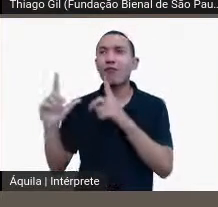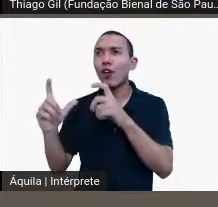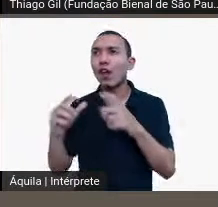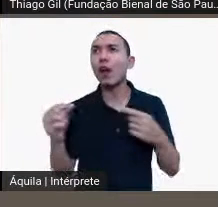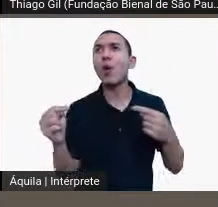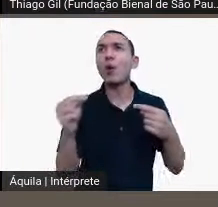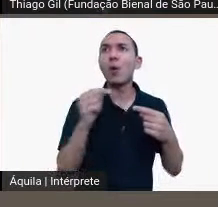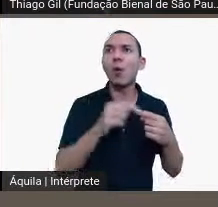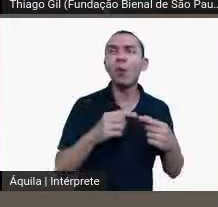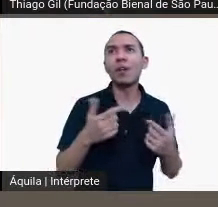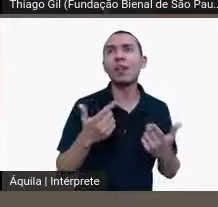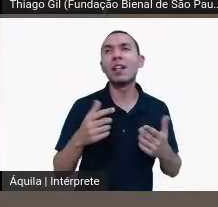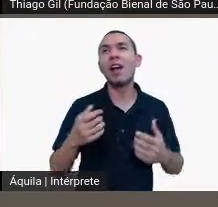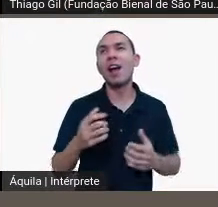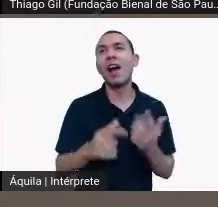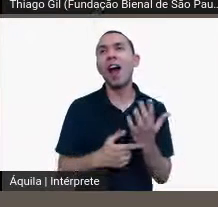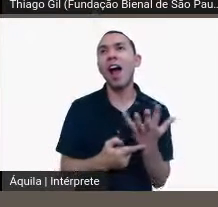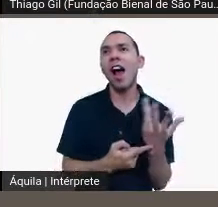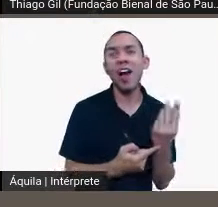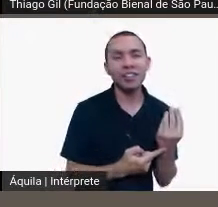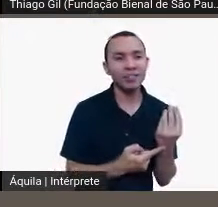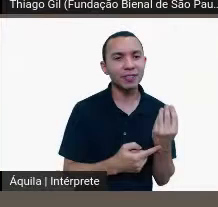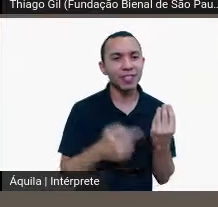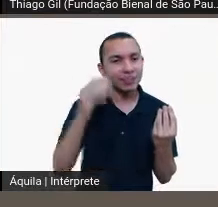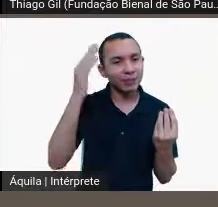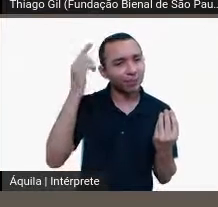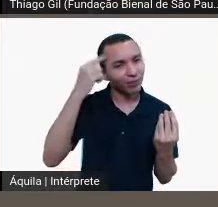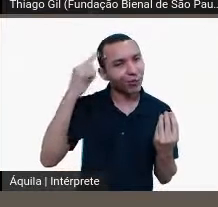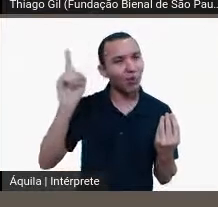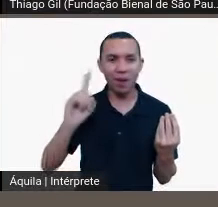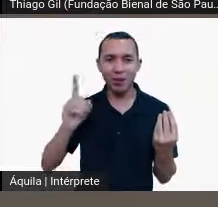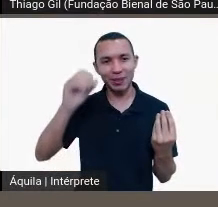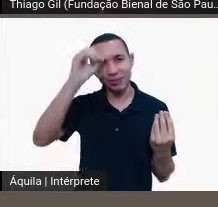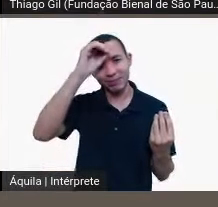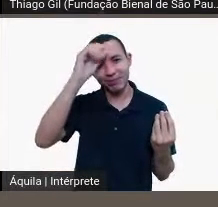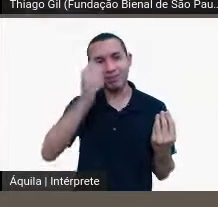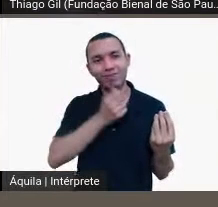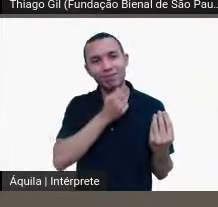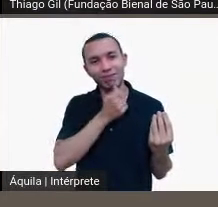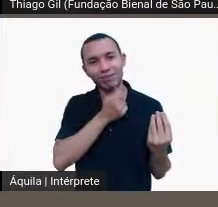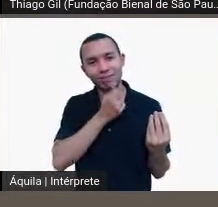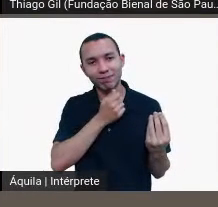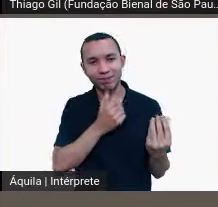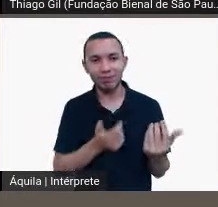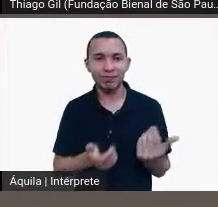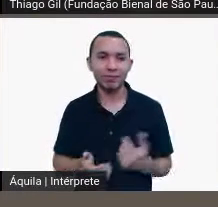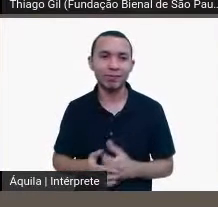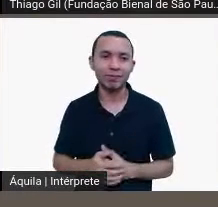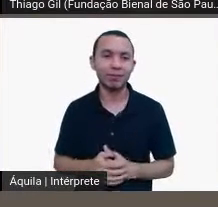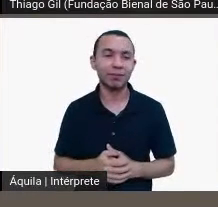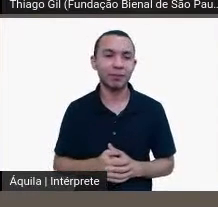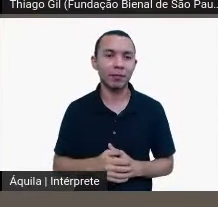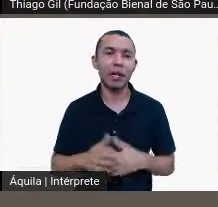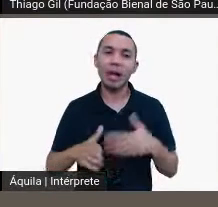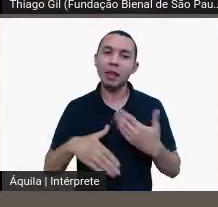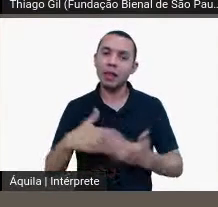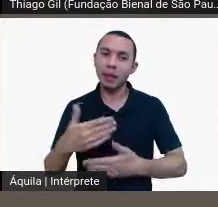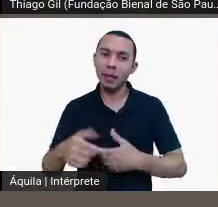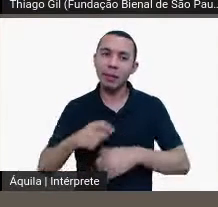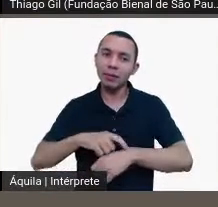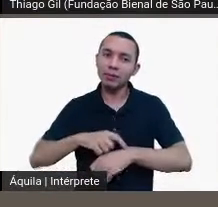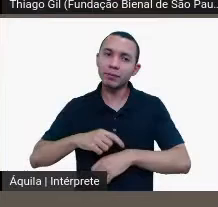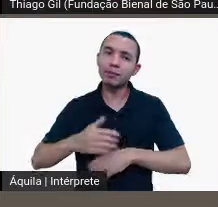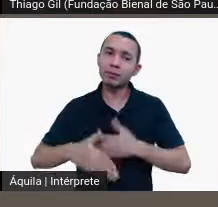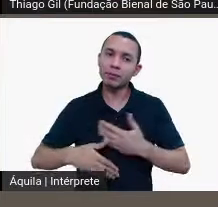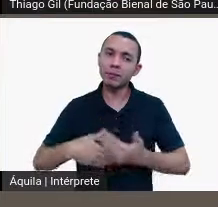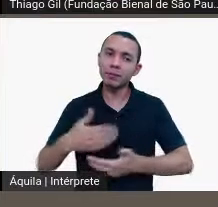como linguagem artística para a renovação que eles estavam querendo construir. E o tempo mostrou, inclusive ao próprio Oswald,